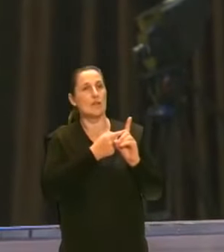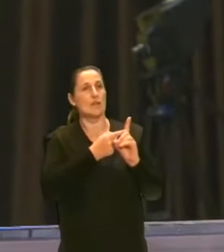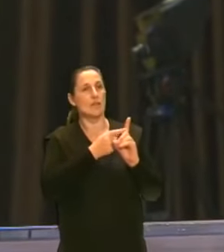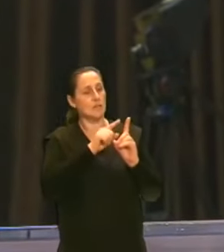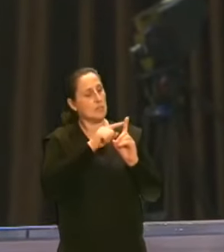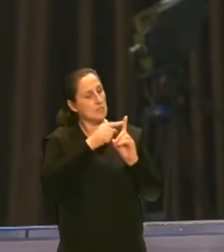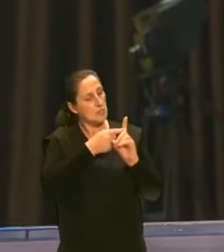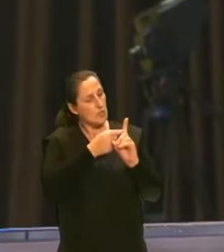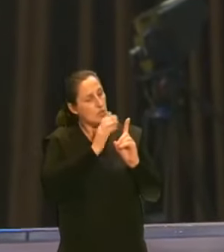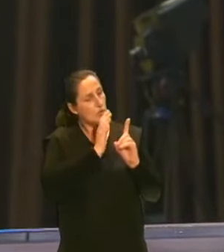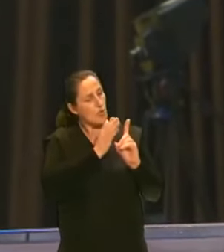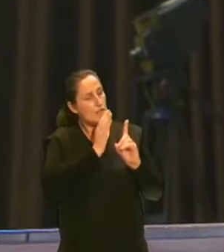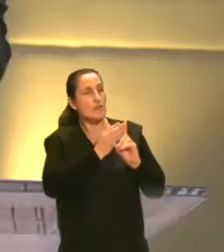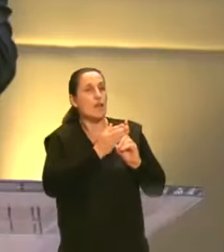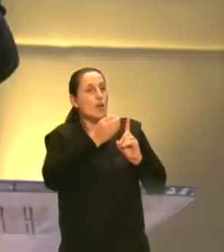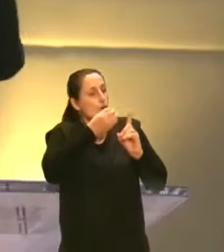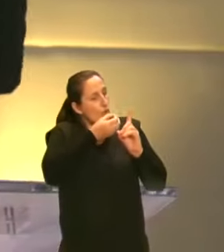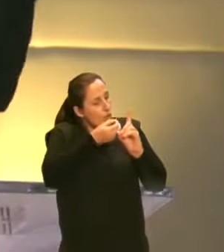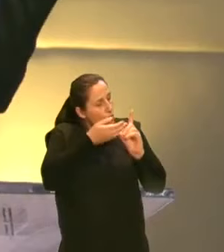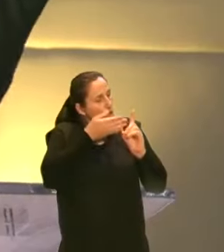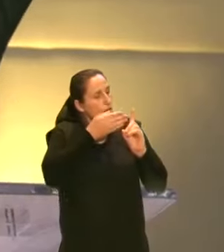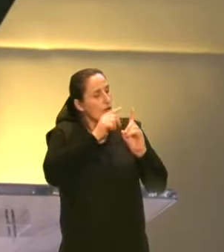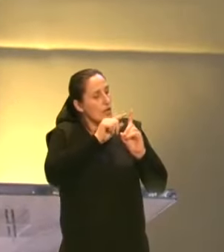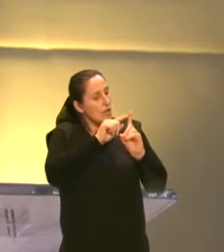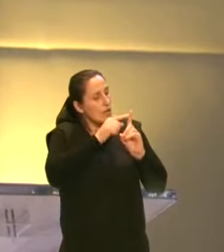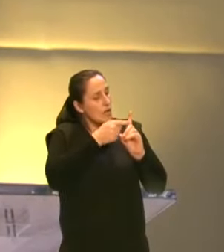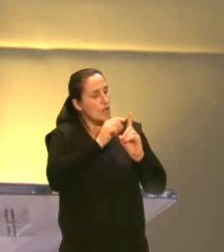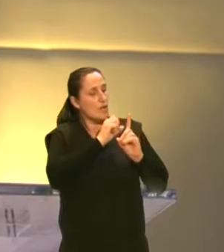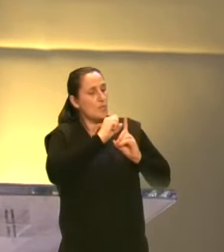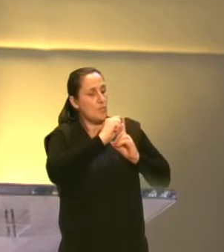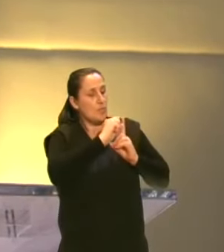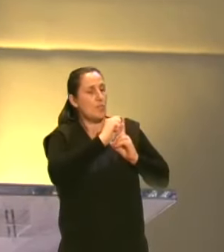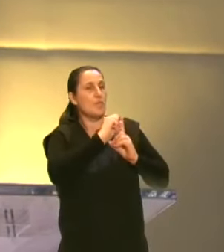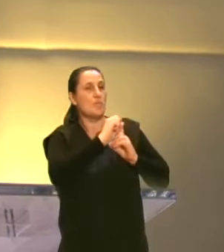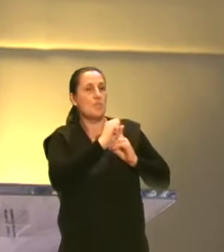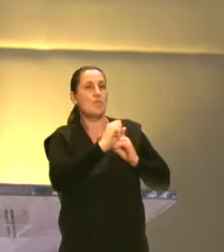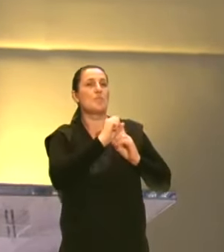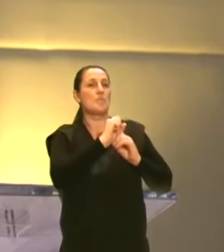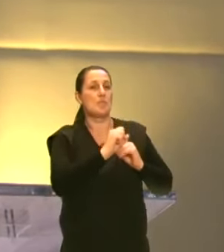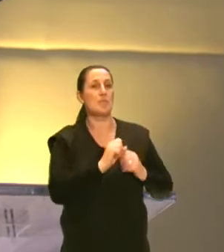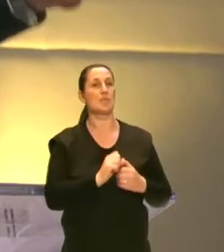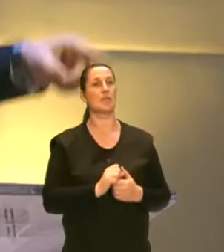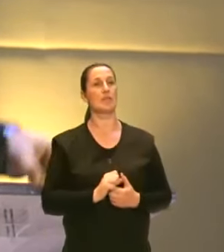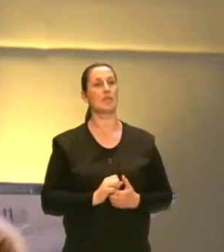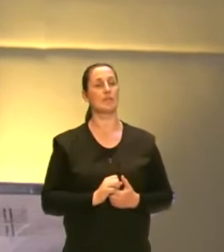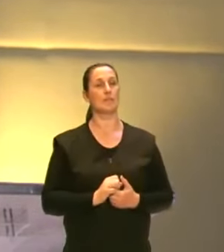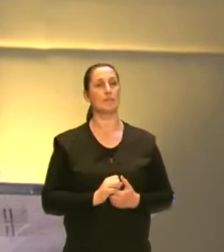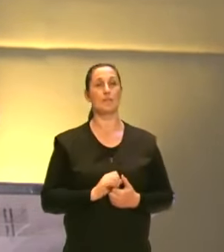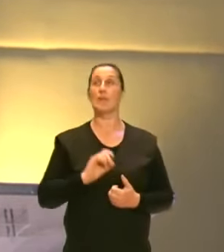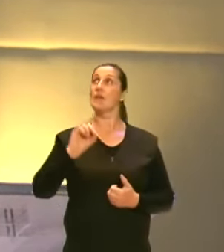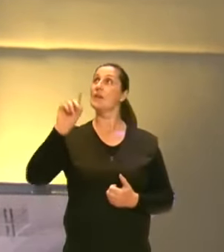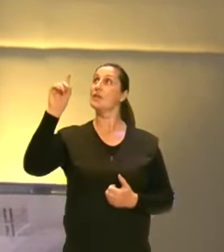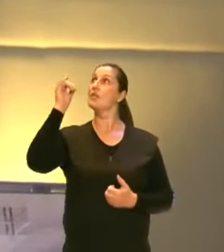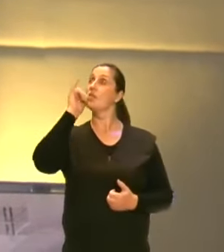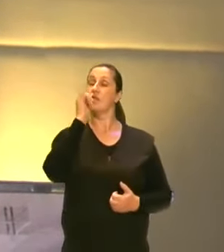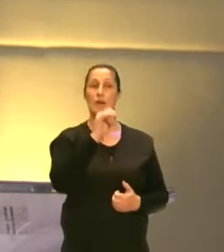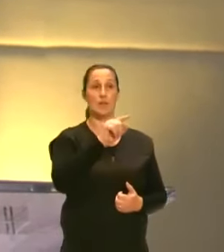Um Deus que manda geada e floresce. E diz para você nessa noite, você vale mais.